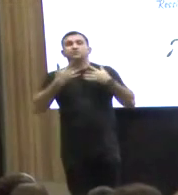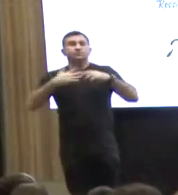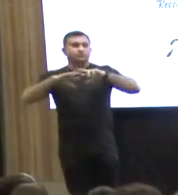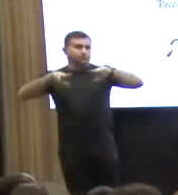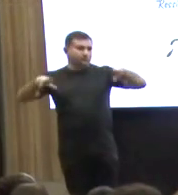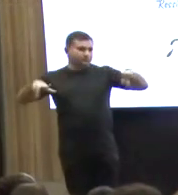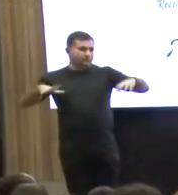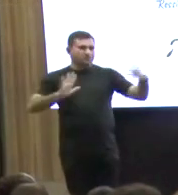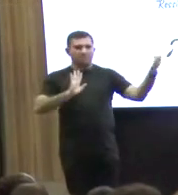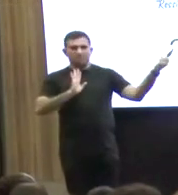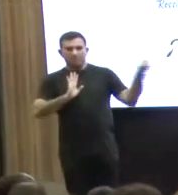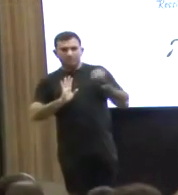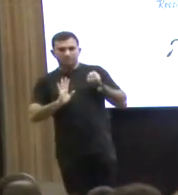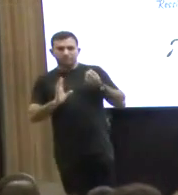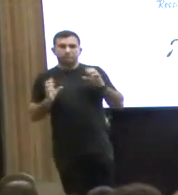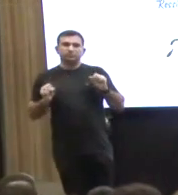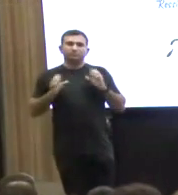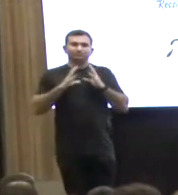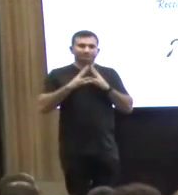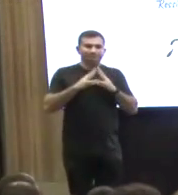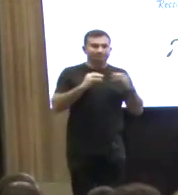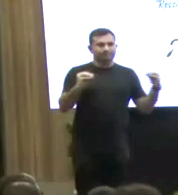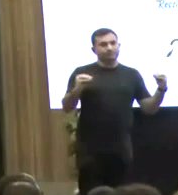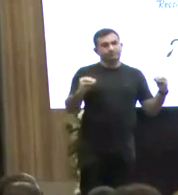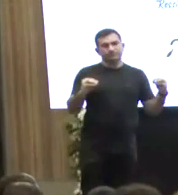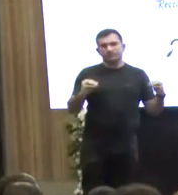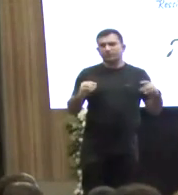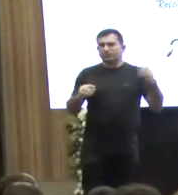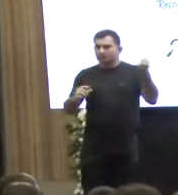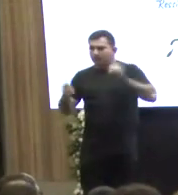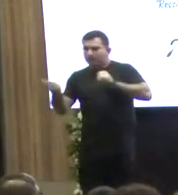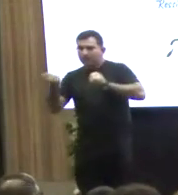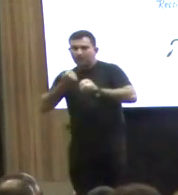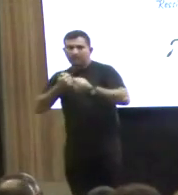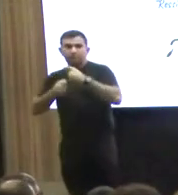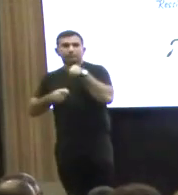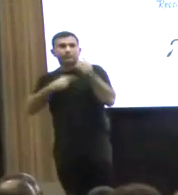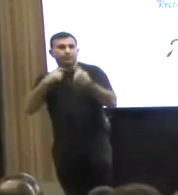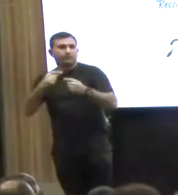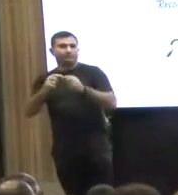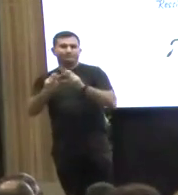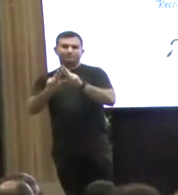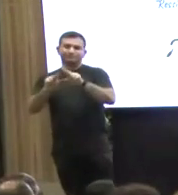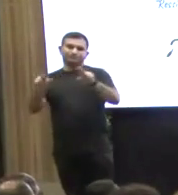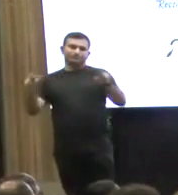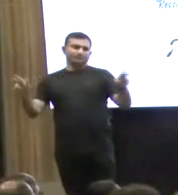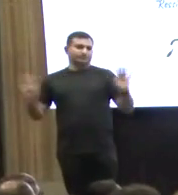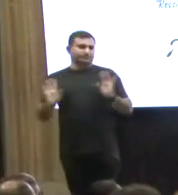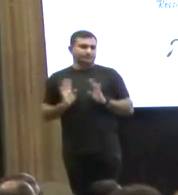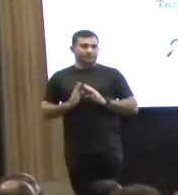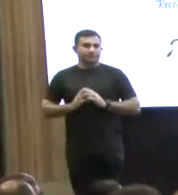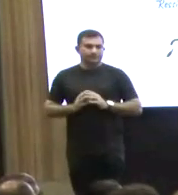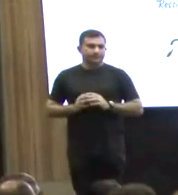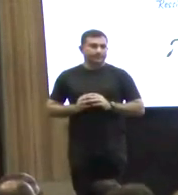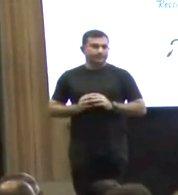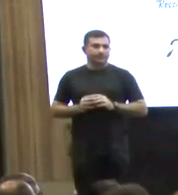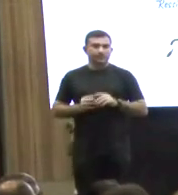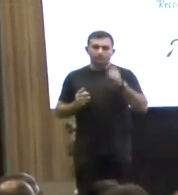isso? Pode ser uma morte dos seus sentimentos, dos seus desejos. Então, eu acho que pensar a